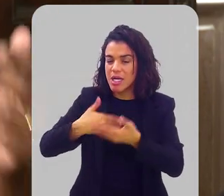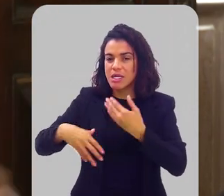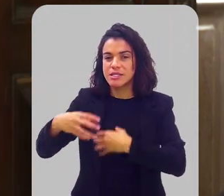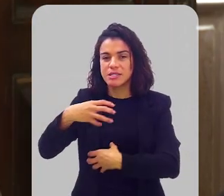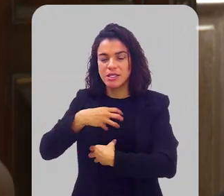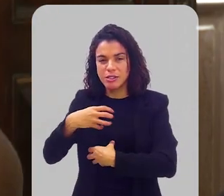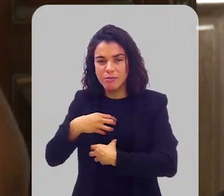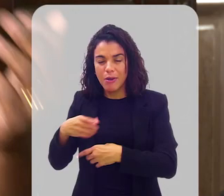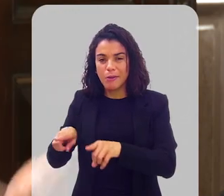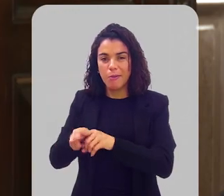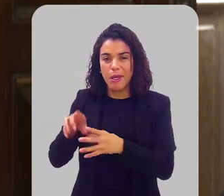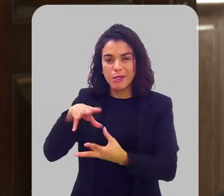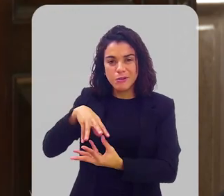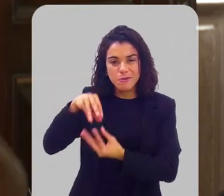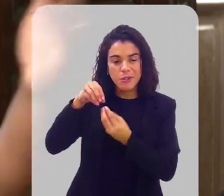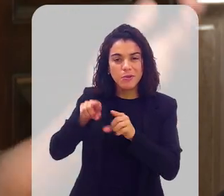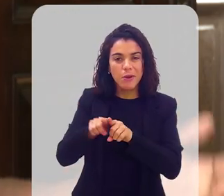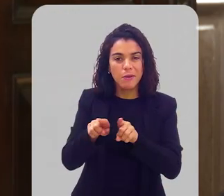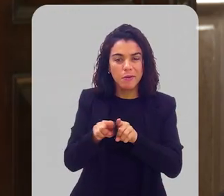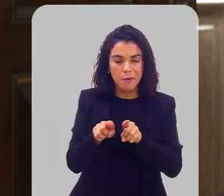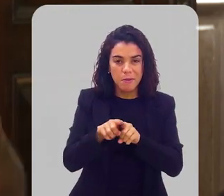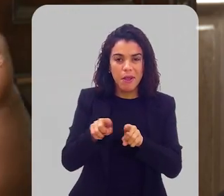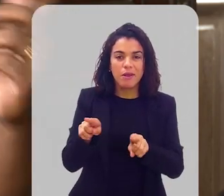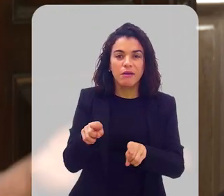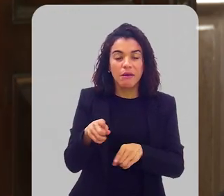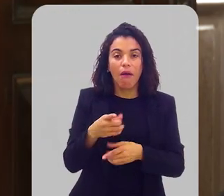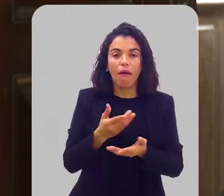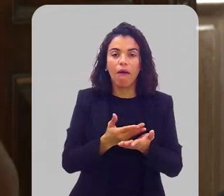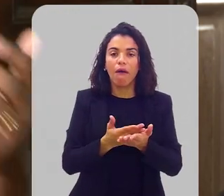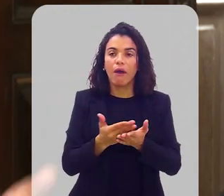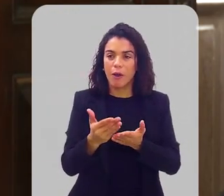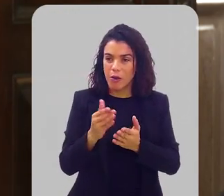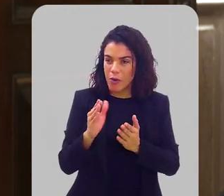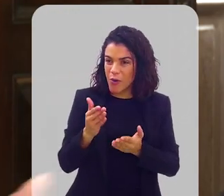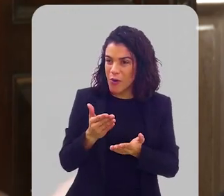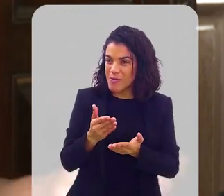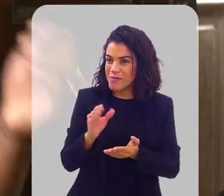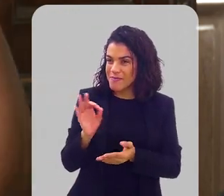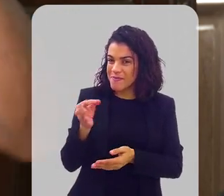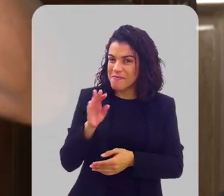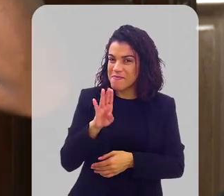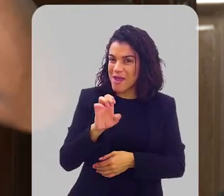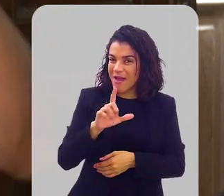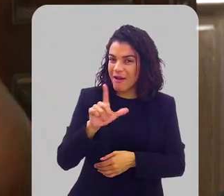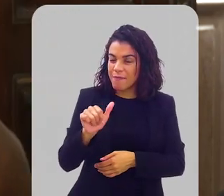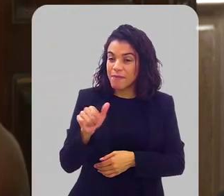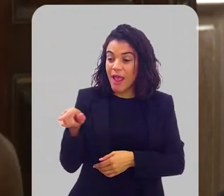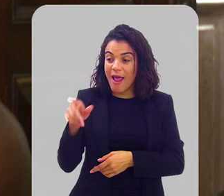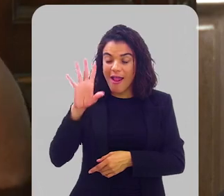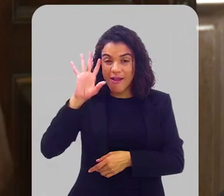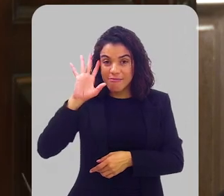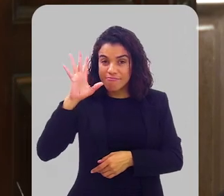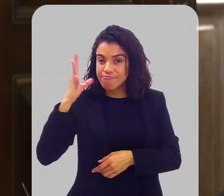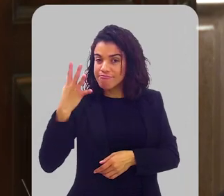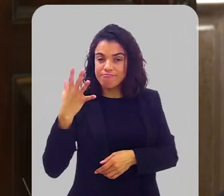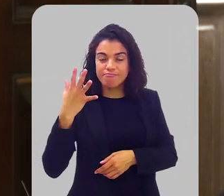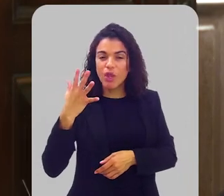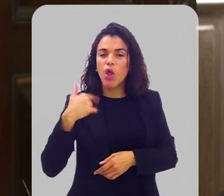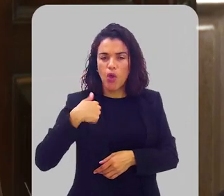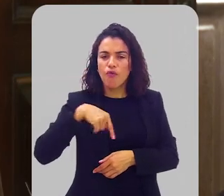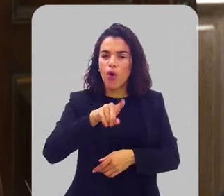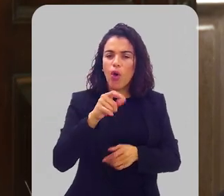conjugal, sentimental, espiritual, ministerial. E ali começou assim, eu lembro, né, Bela, que quando foi ela